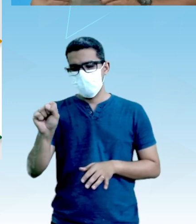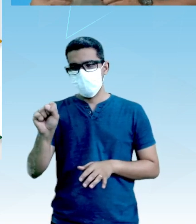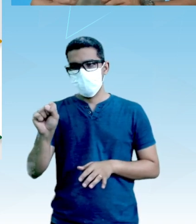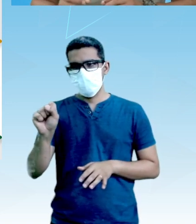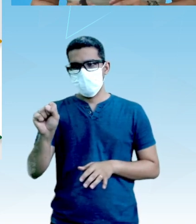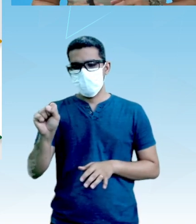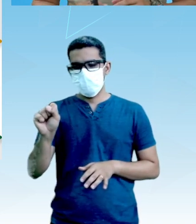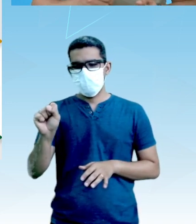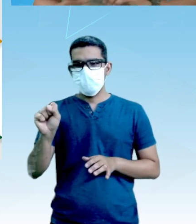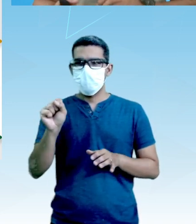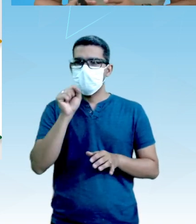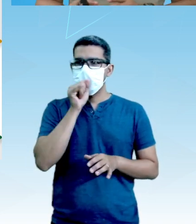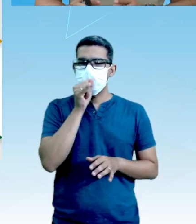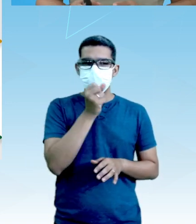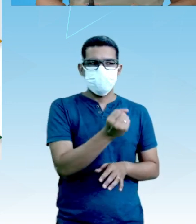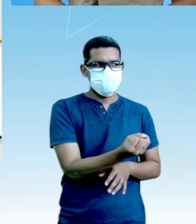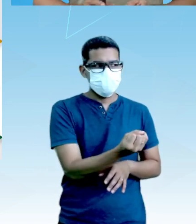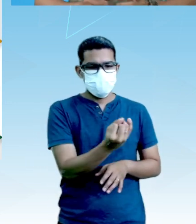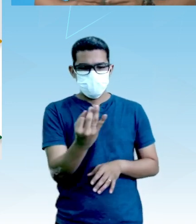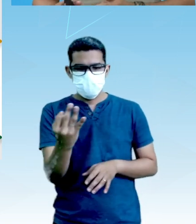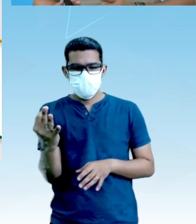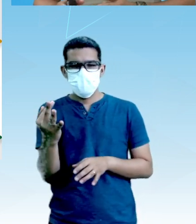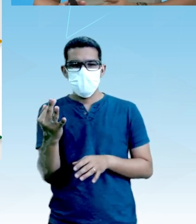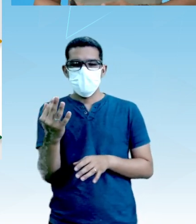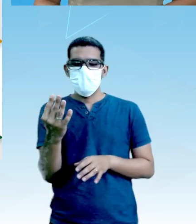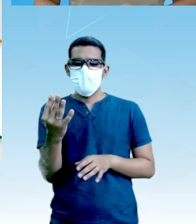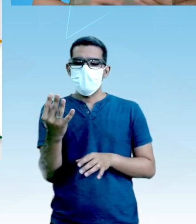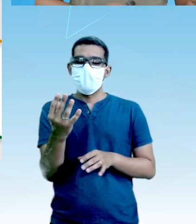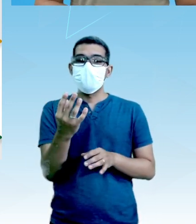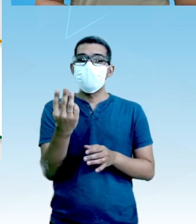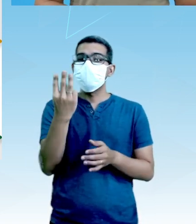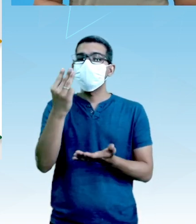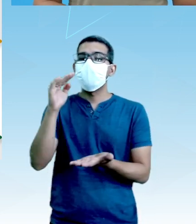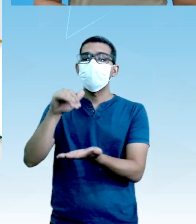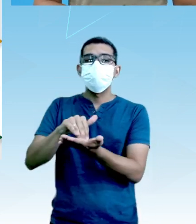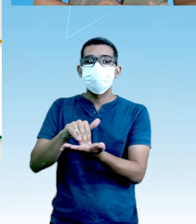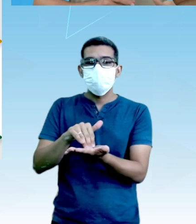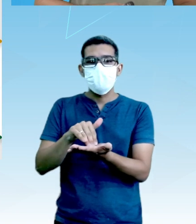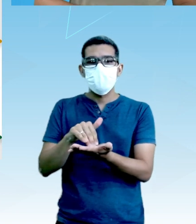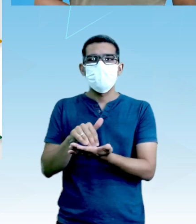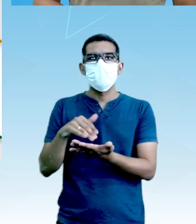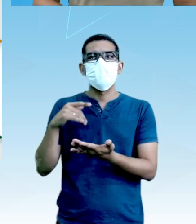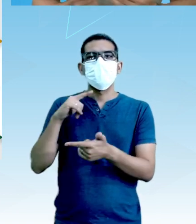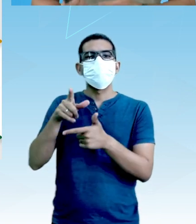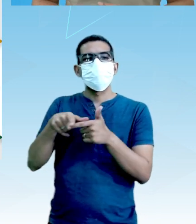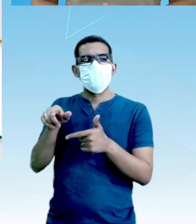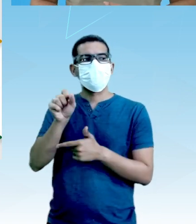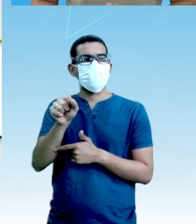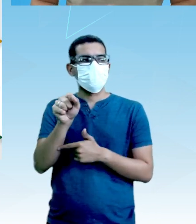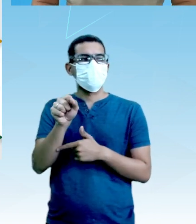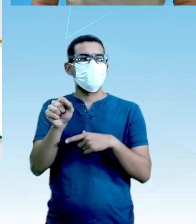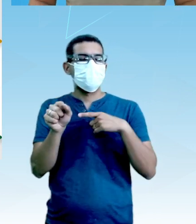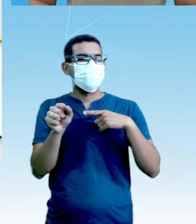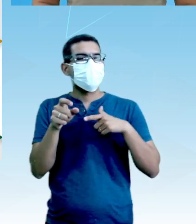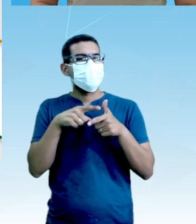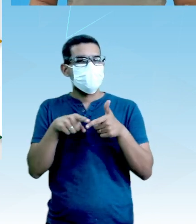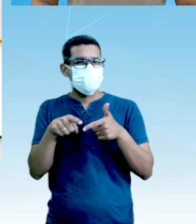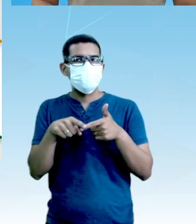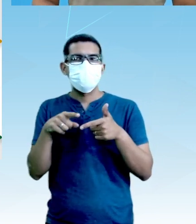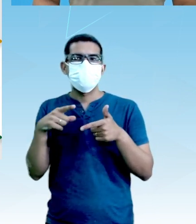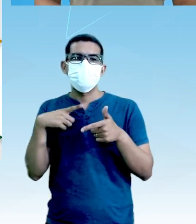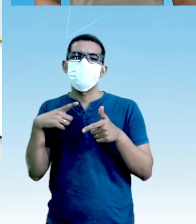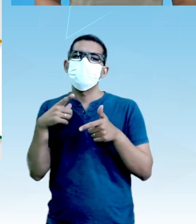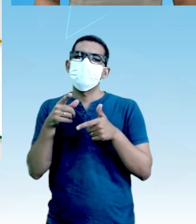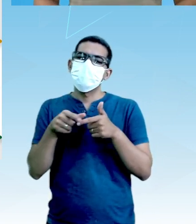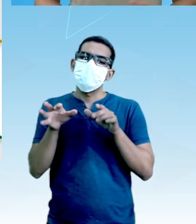últimos números, por exemplo, os 3 últimos números de uma sequência. Aí eu divido por 8. Quando eu faço essa divisão por 8, se der